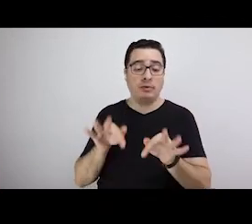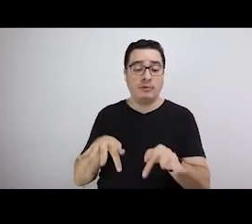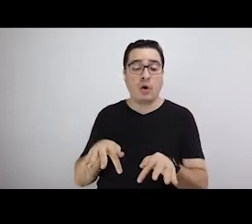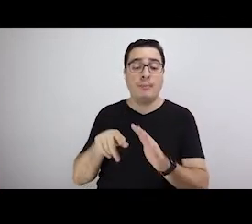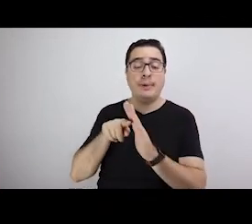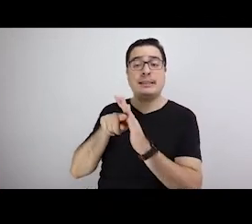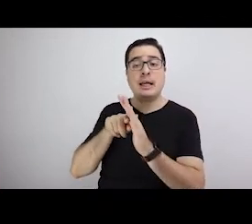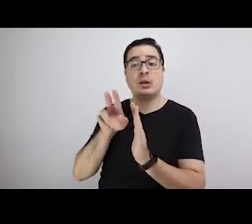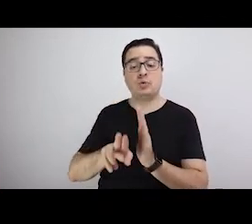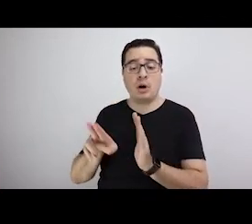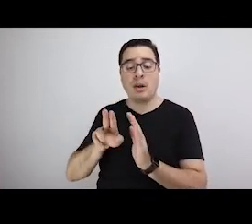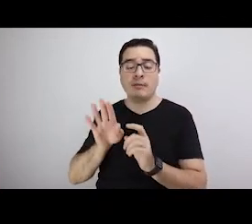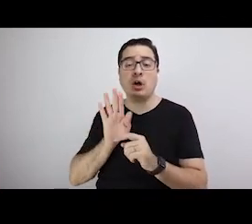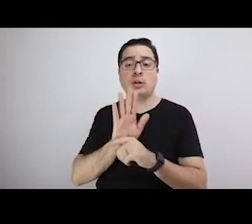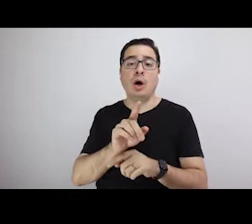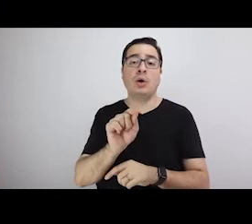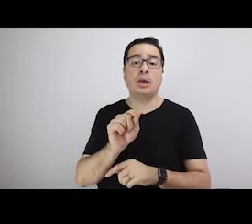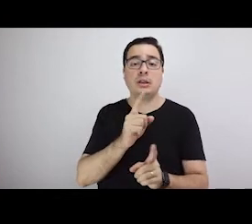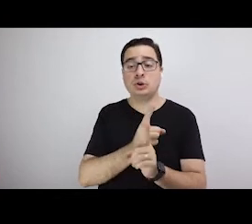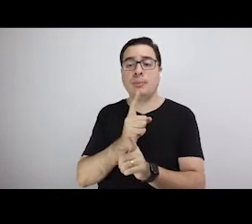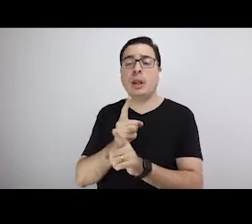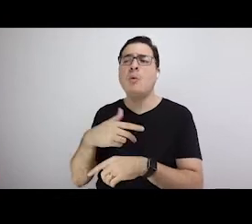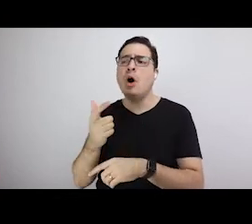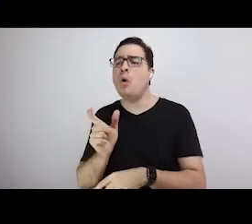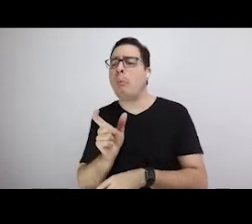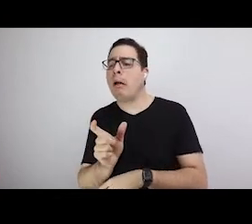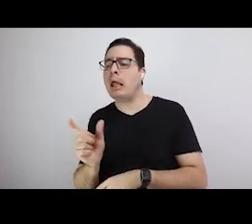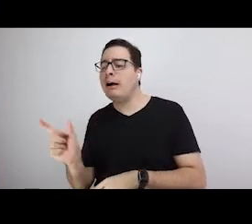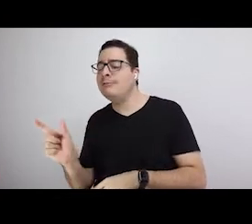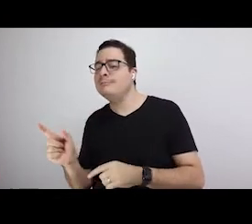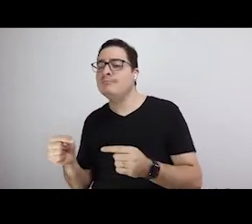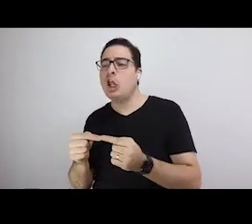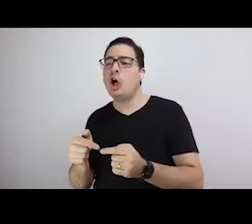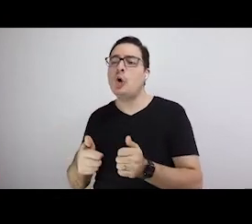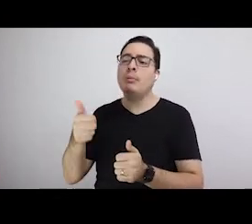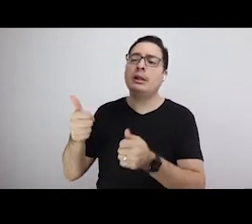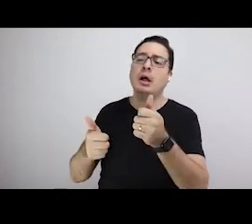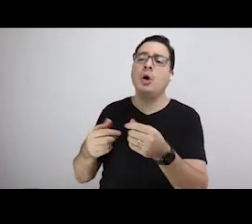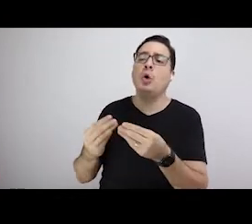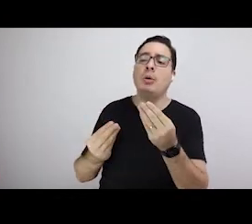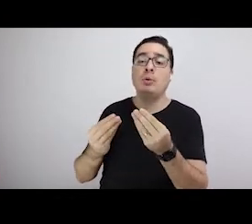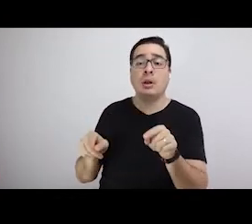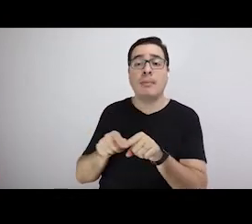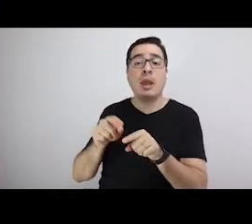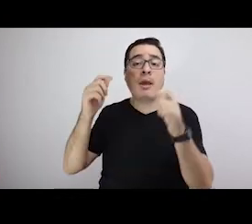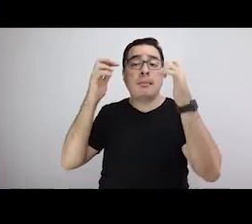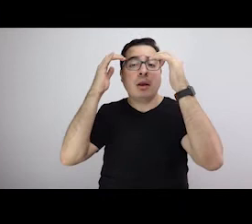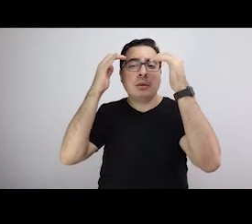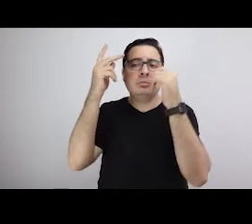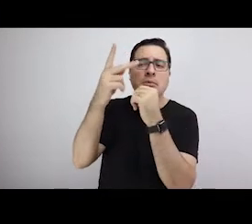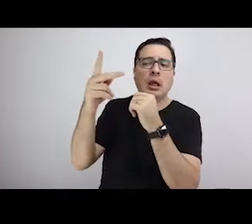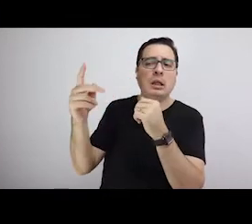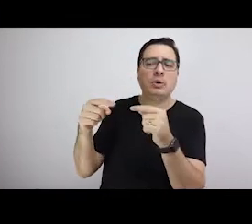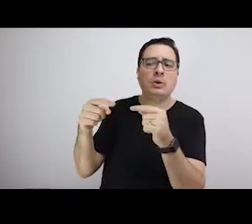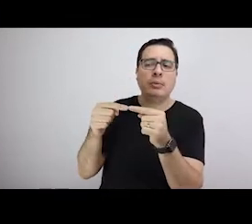usuários o ajudará a descobrir a terminologia mais familiar para cada grupo, bem como seus modelos mentais em torno de conceitos importantes.